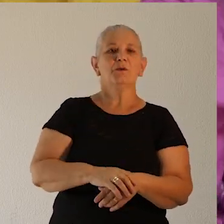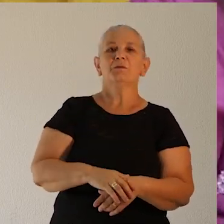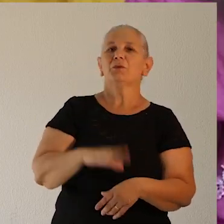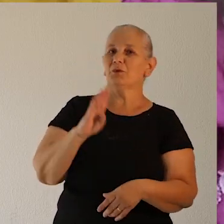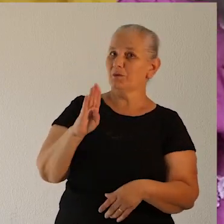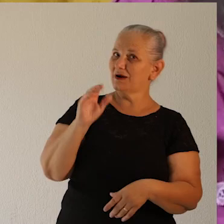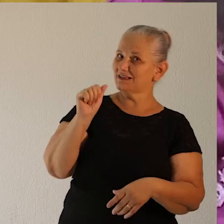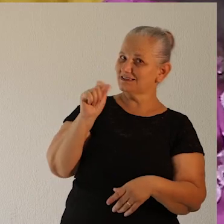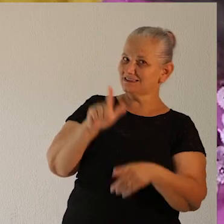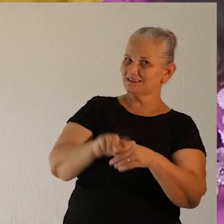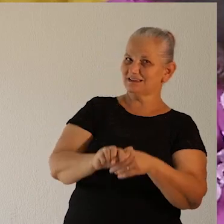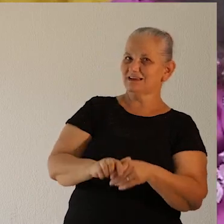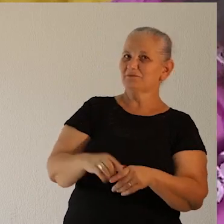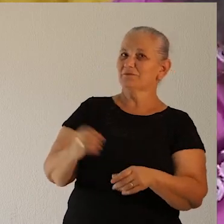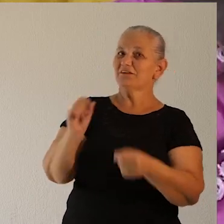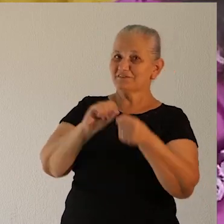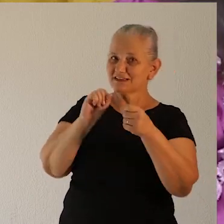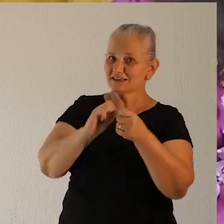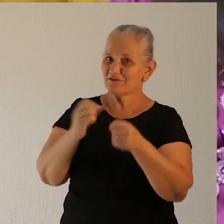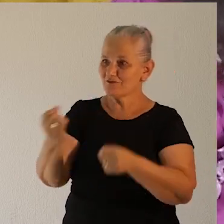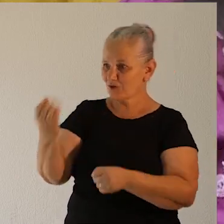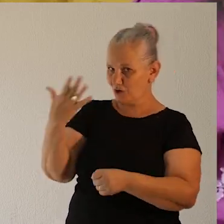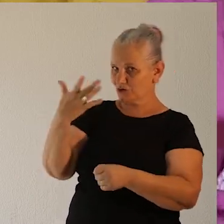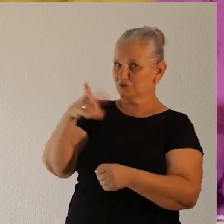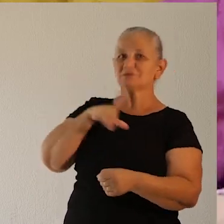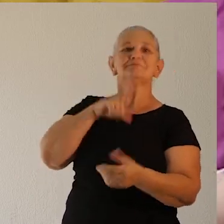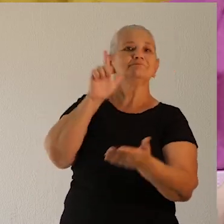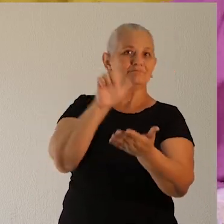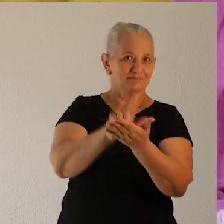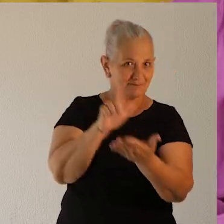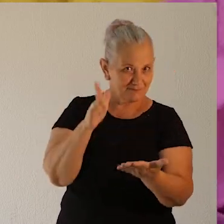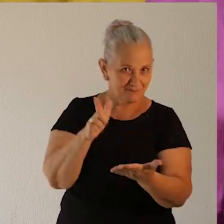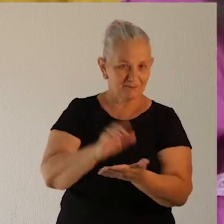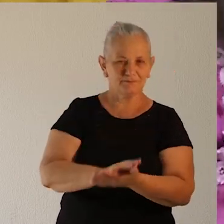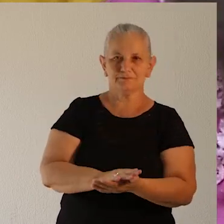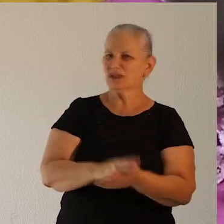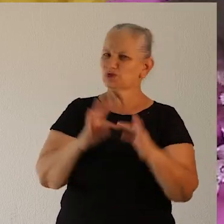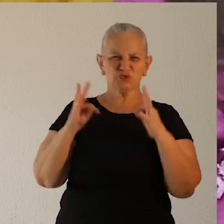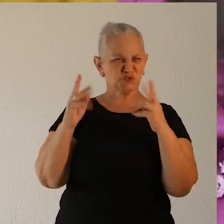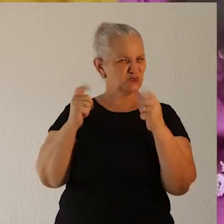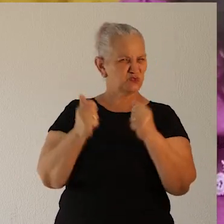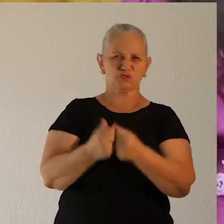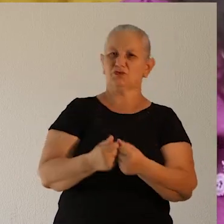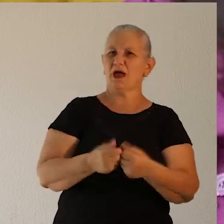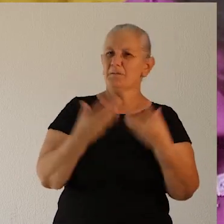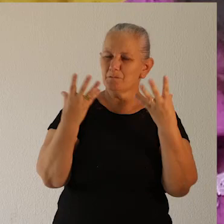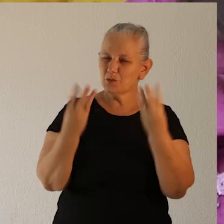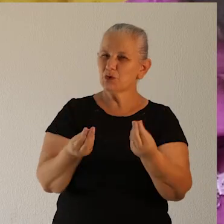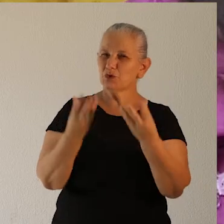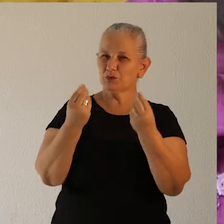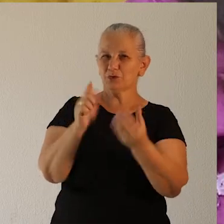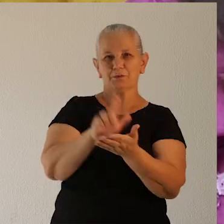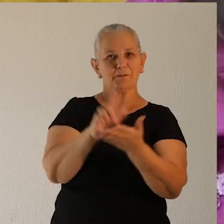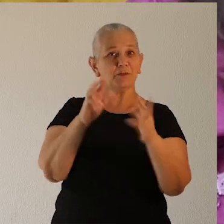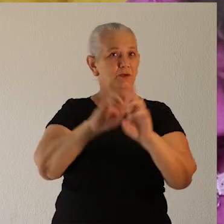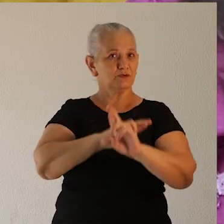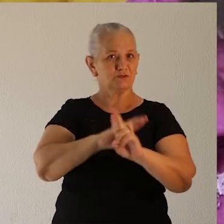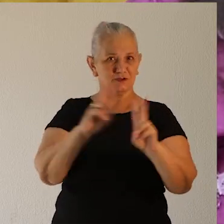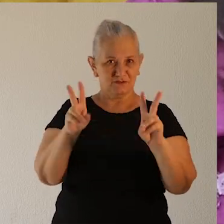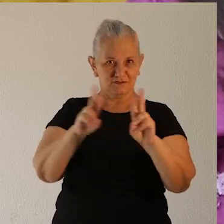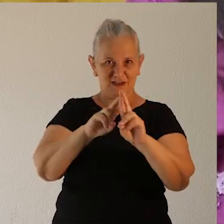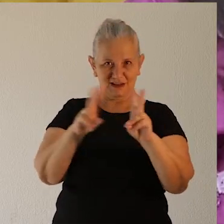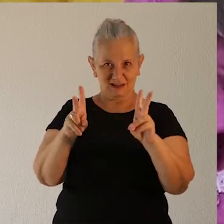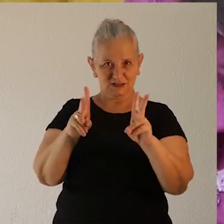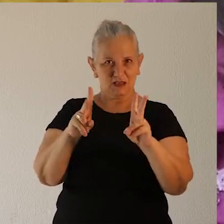papel fotografia para a Sofia, tem papel reciclado para o Conrado. Tem papel de todo tipo e eu não fico